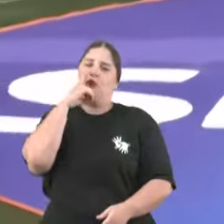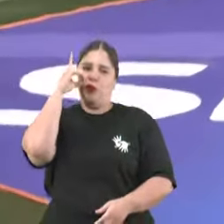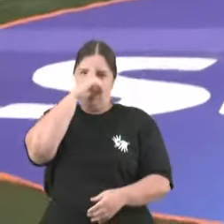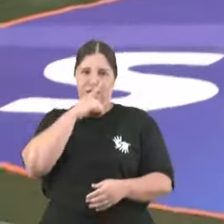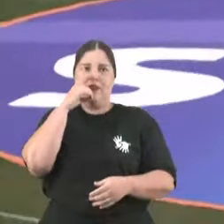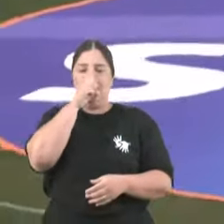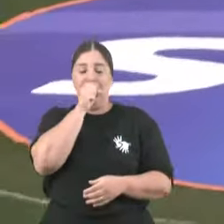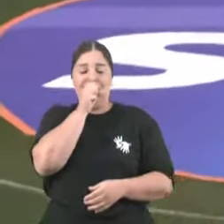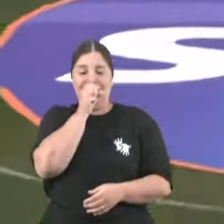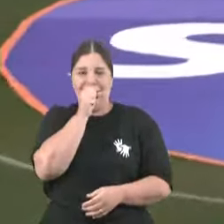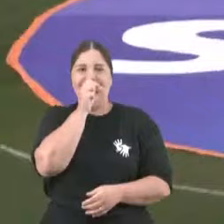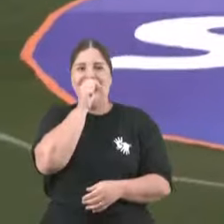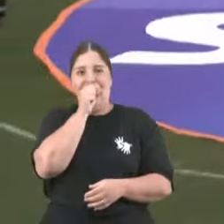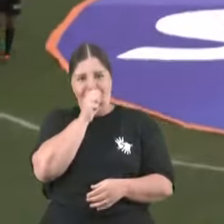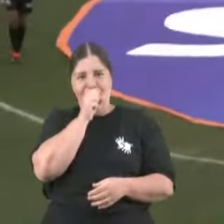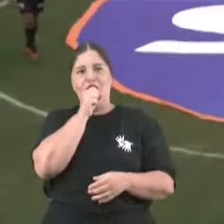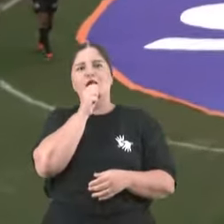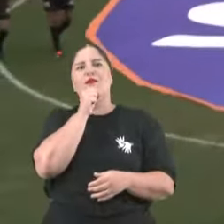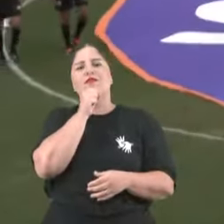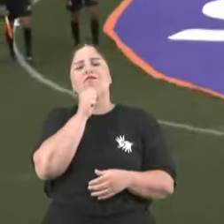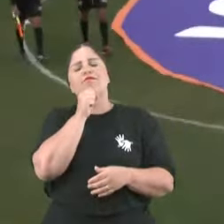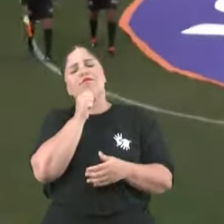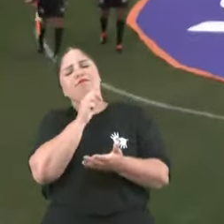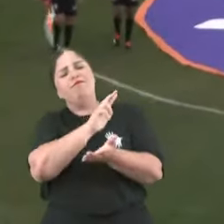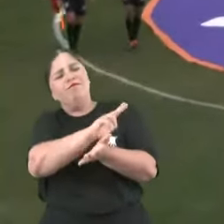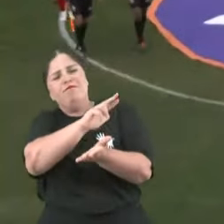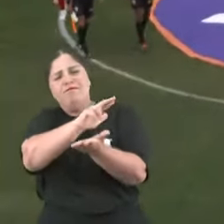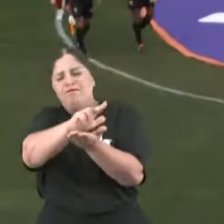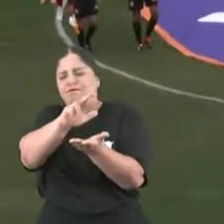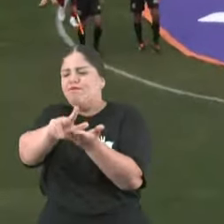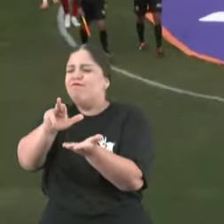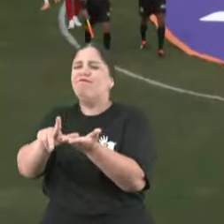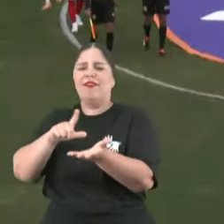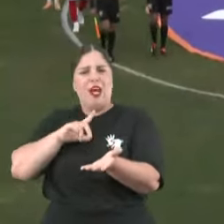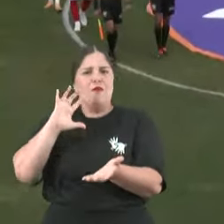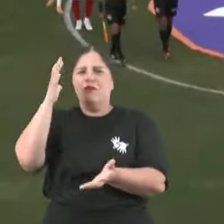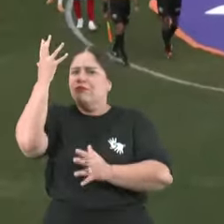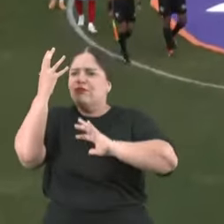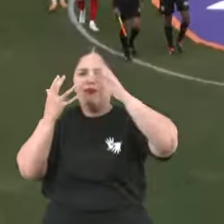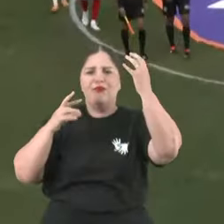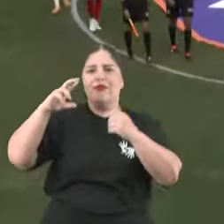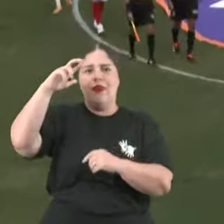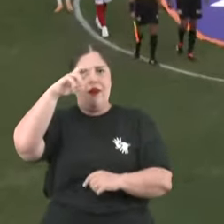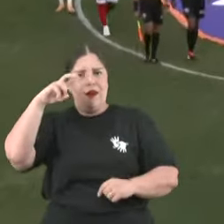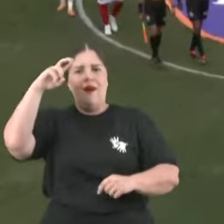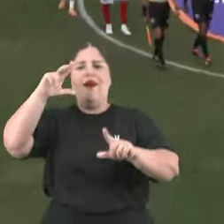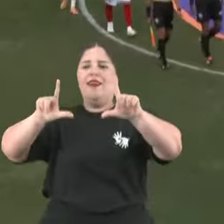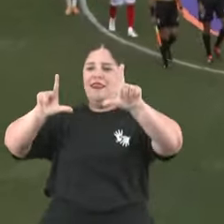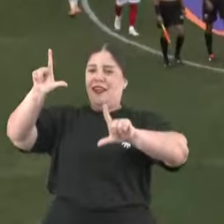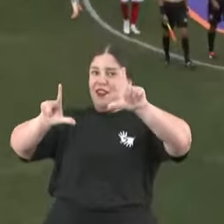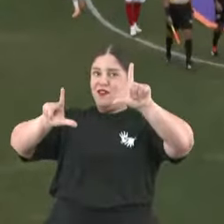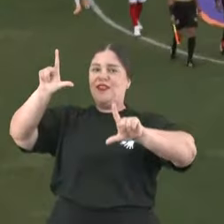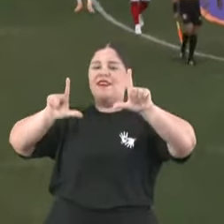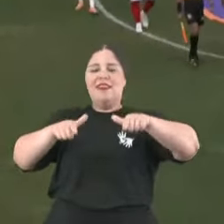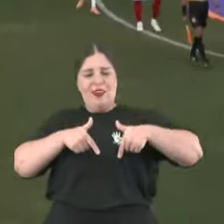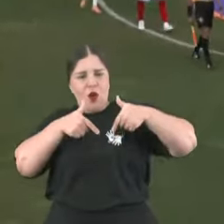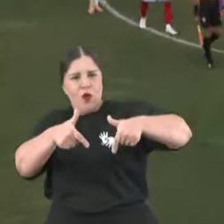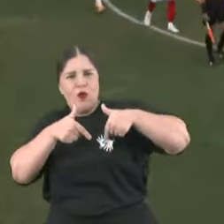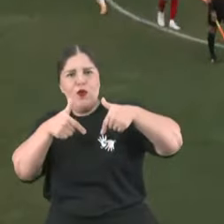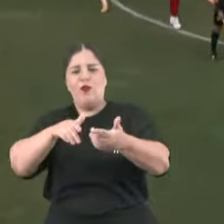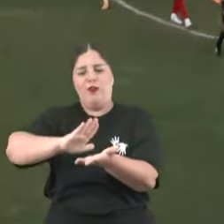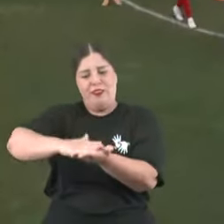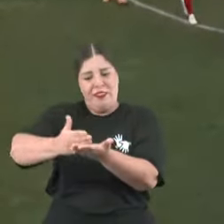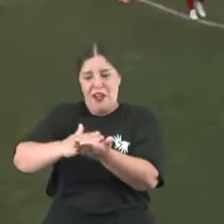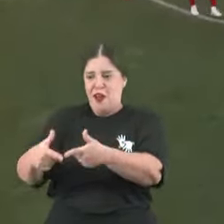vai acontecer. Lembra você que nos acompanha pela Band? Temos trabalho do intérprete de Libras,